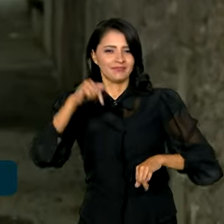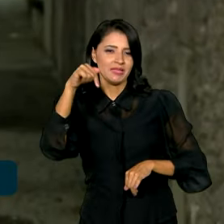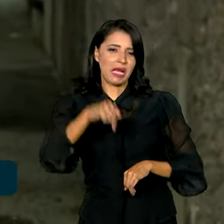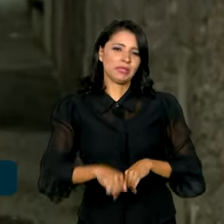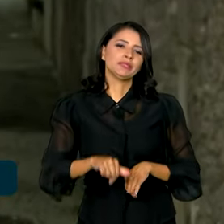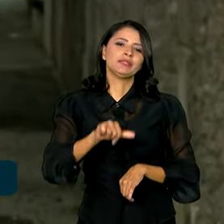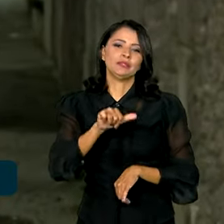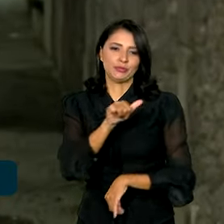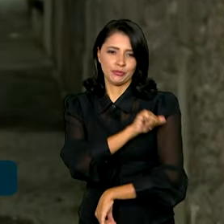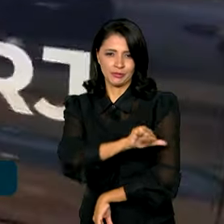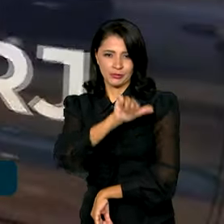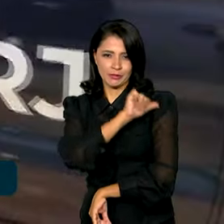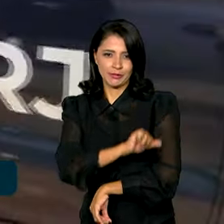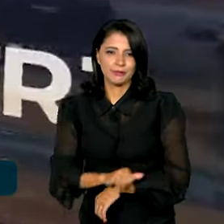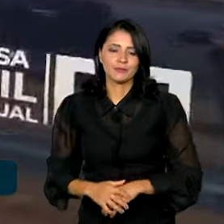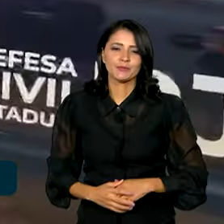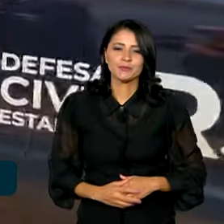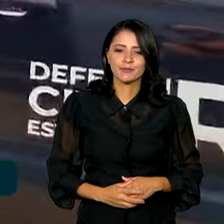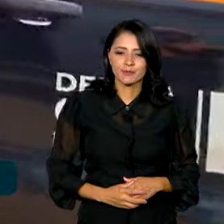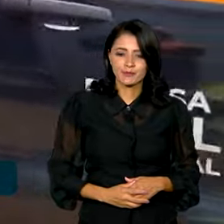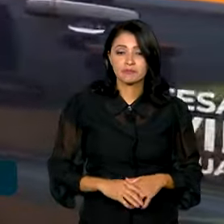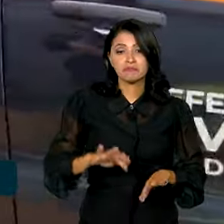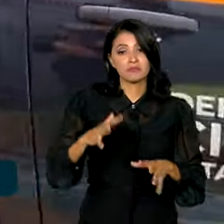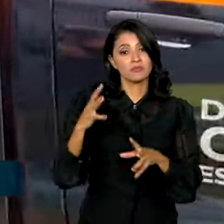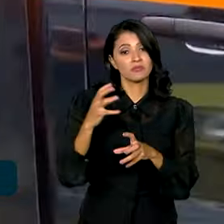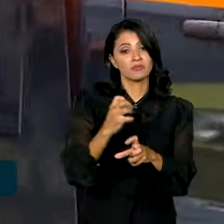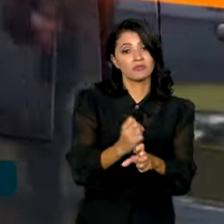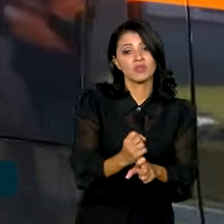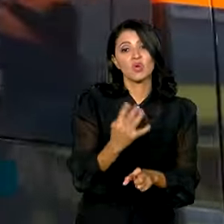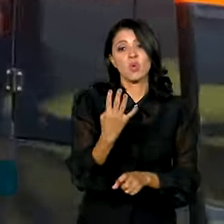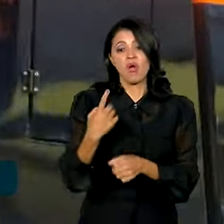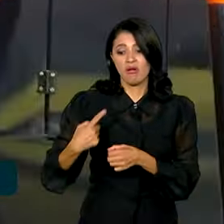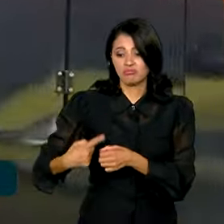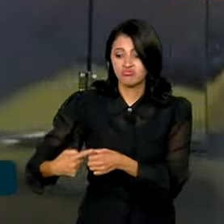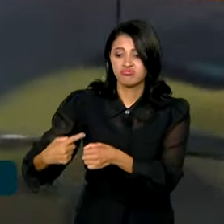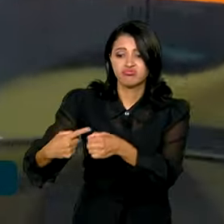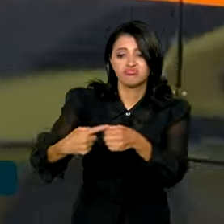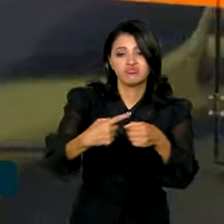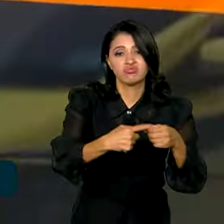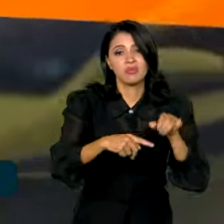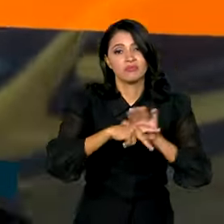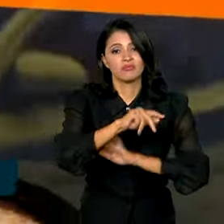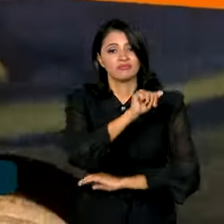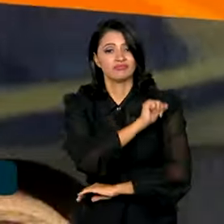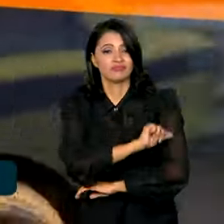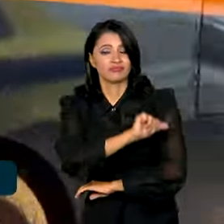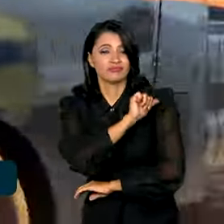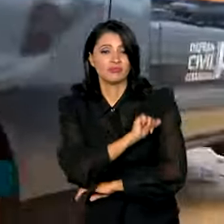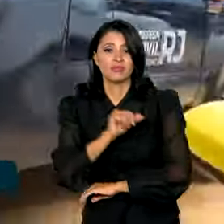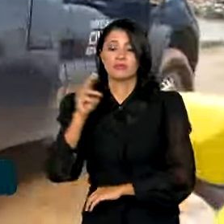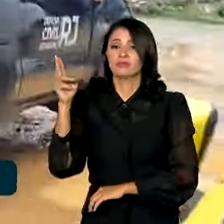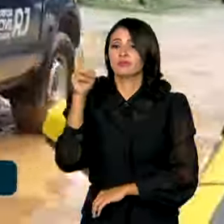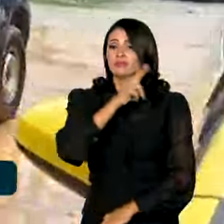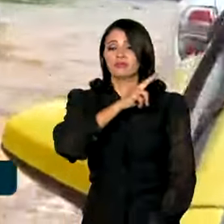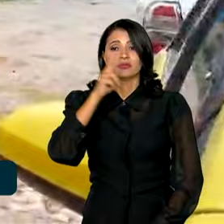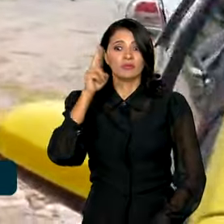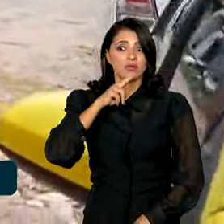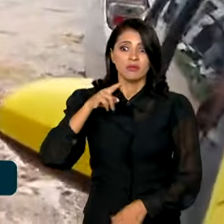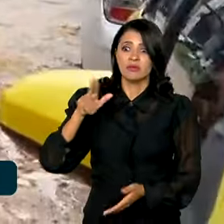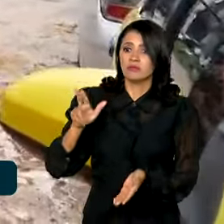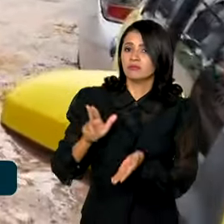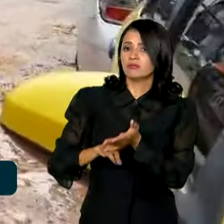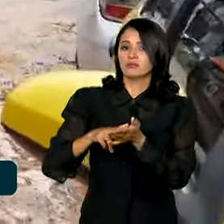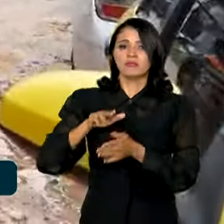no Rio de Janeiro. Pelo menos 4 cidades do Rio de Janeiro tiveram a situação de emergência reconhecida